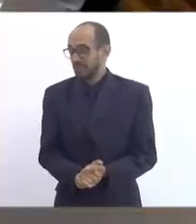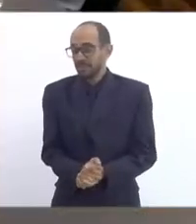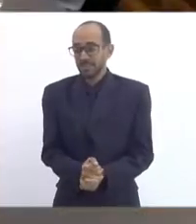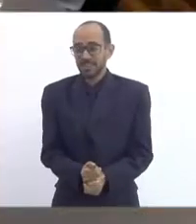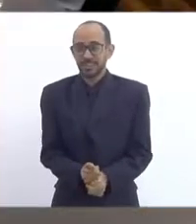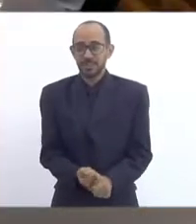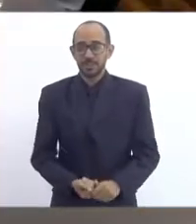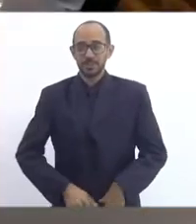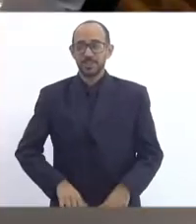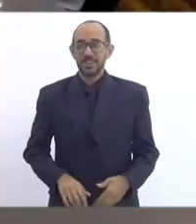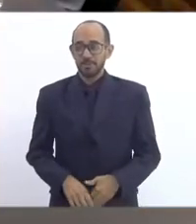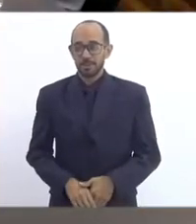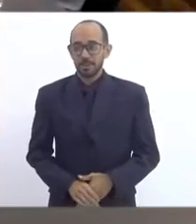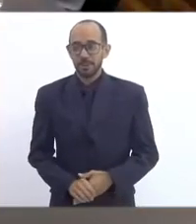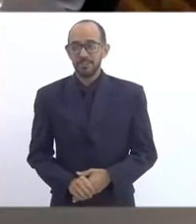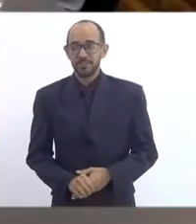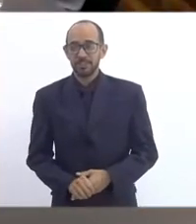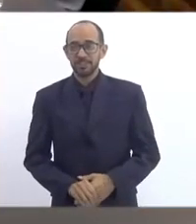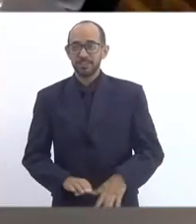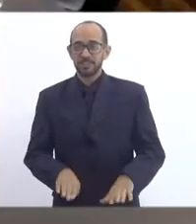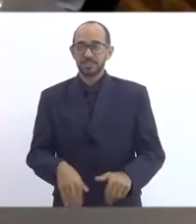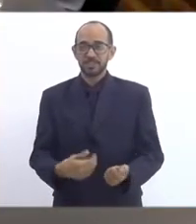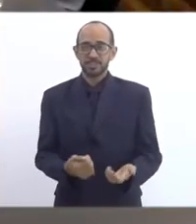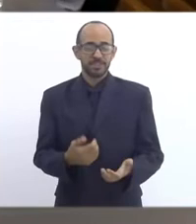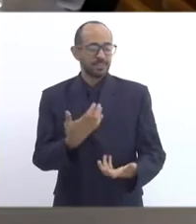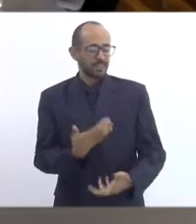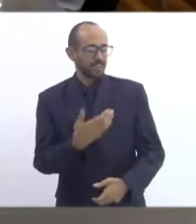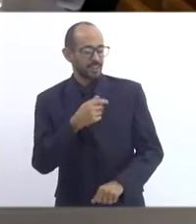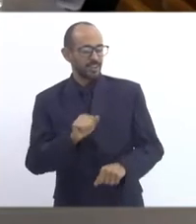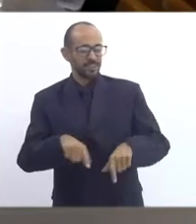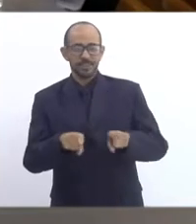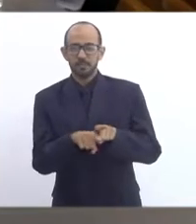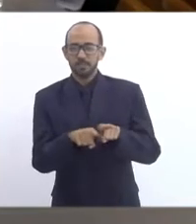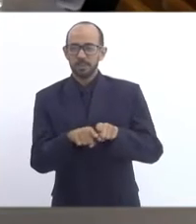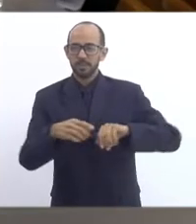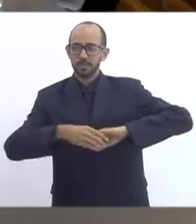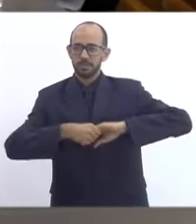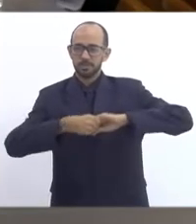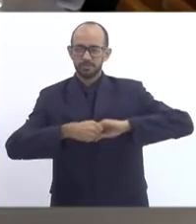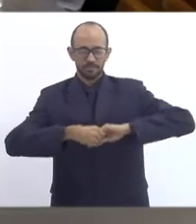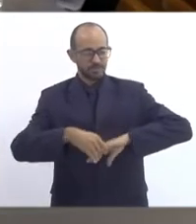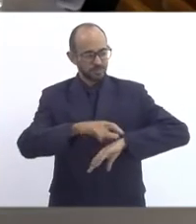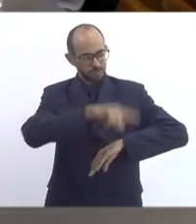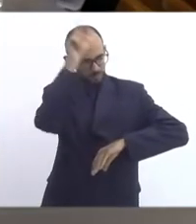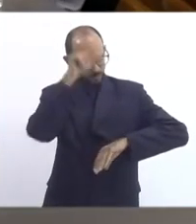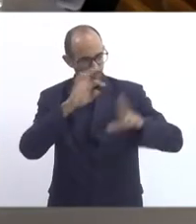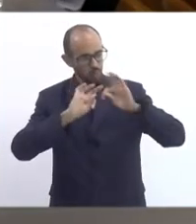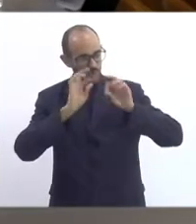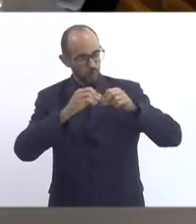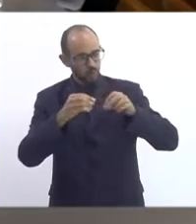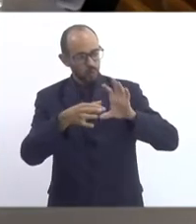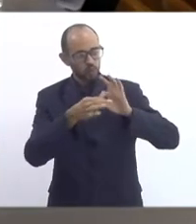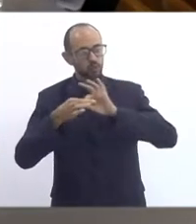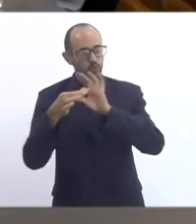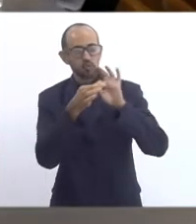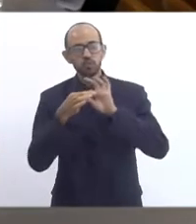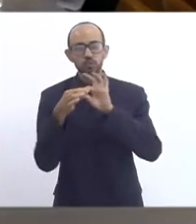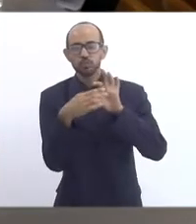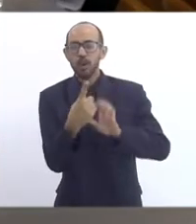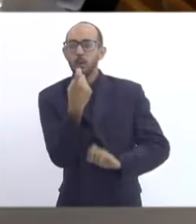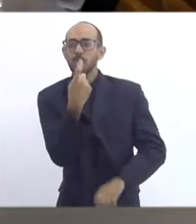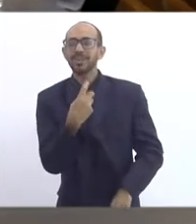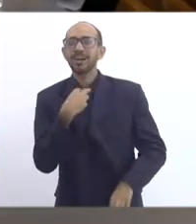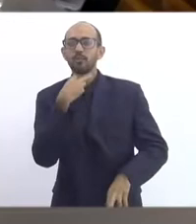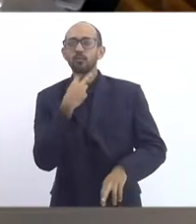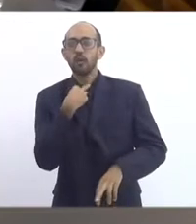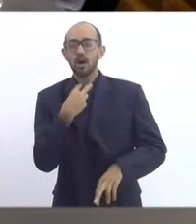deputado. Só quero responder ao doutor Luiz Paulo. Todos juntos, numa só voz. Eu tenho certeza que estaremos